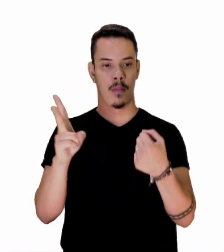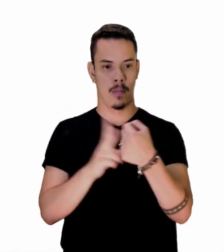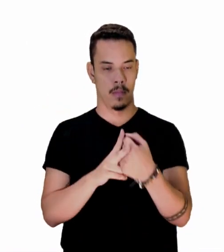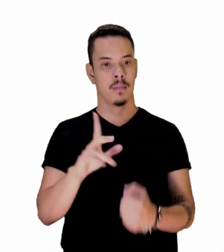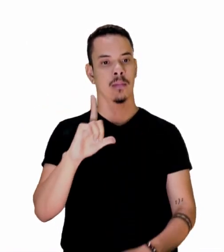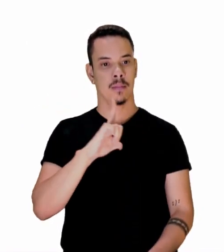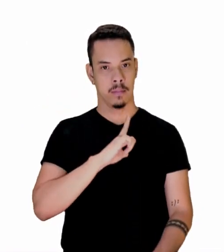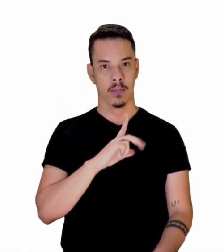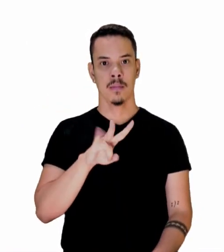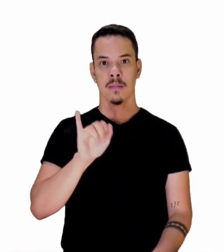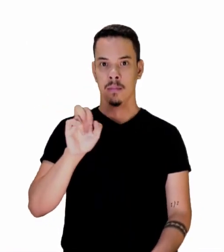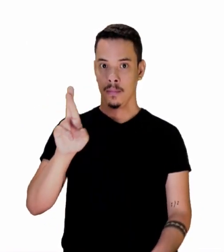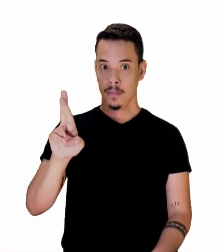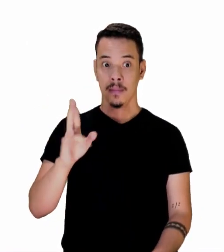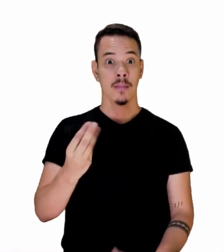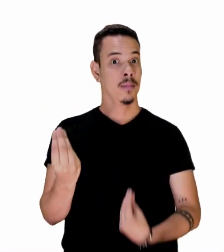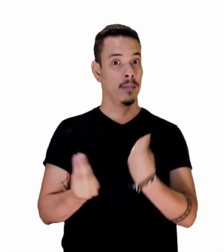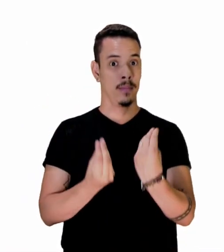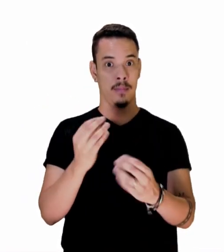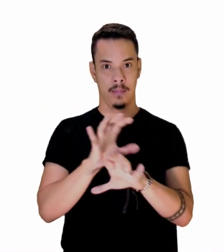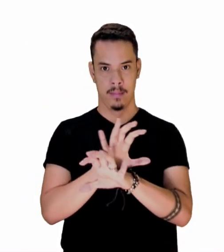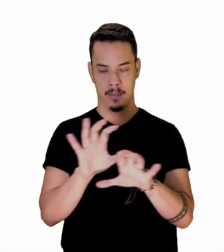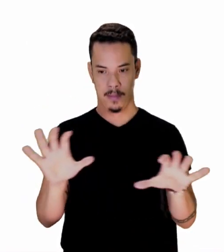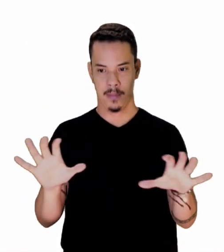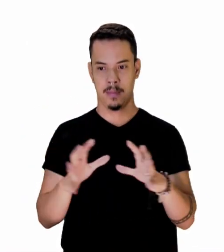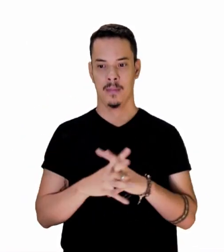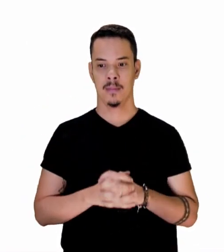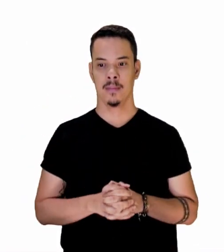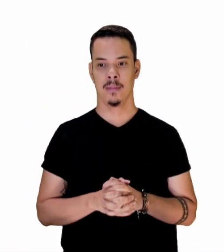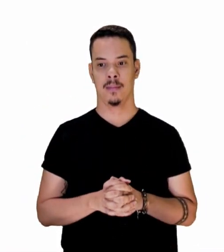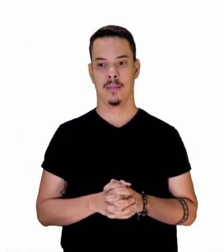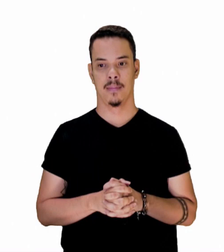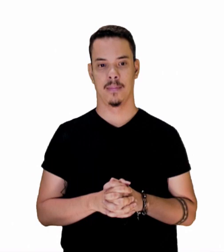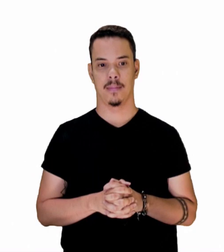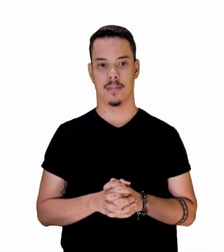ter e vir. Como assim, amadinha? Olha só.